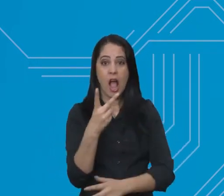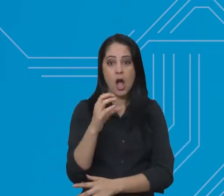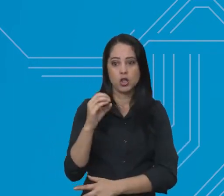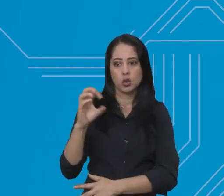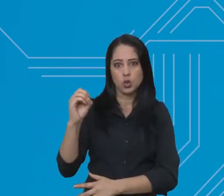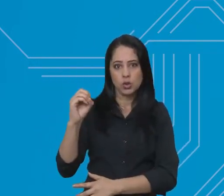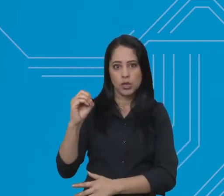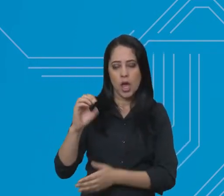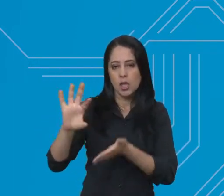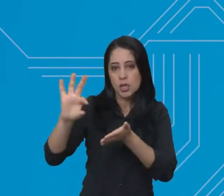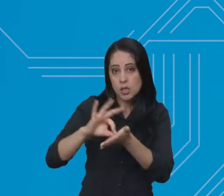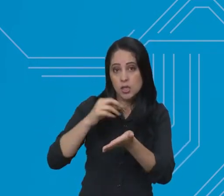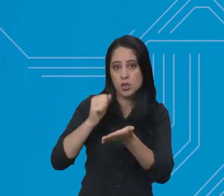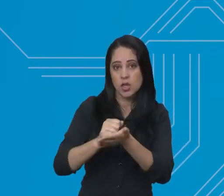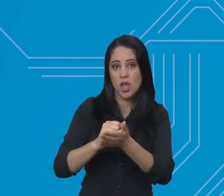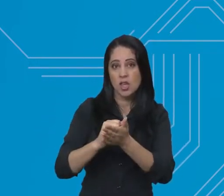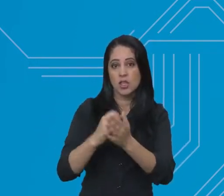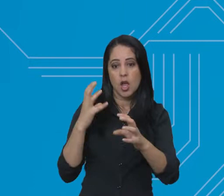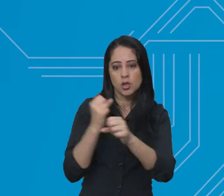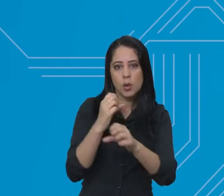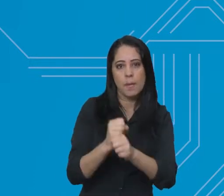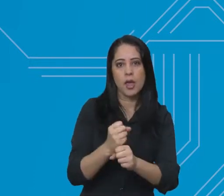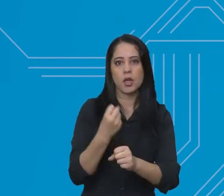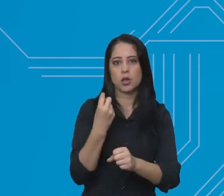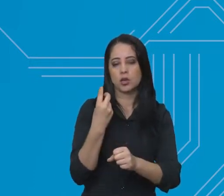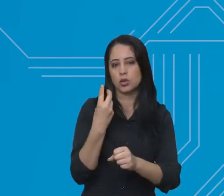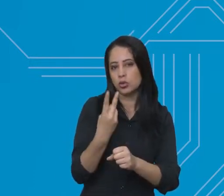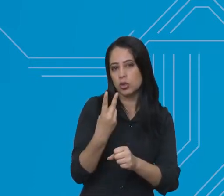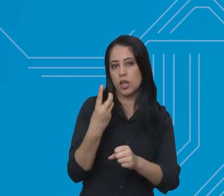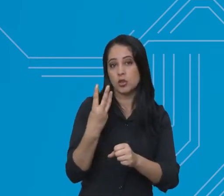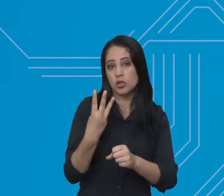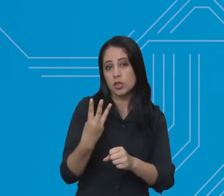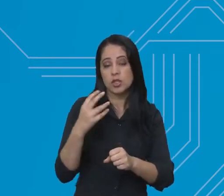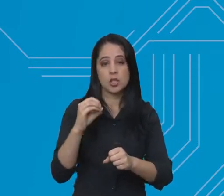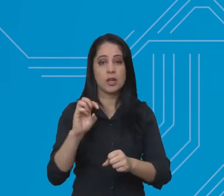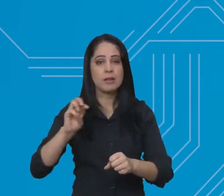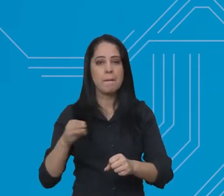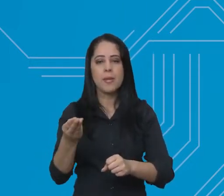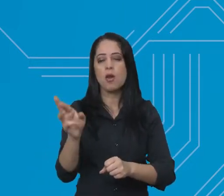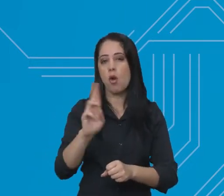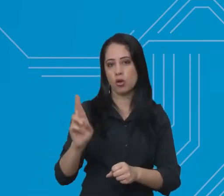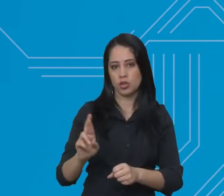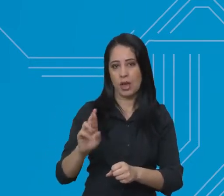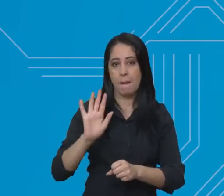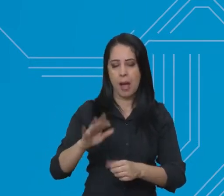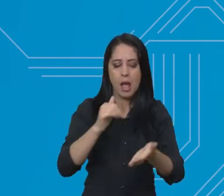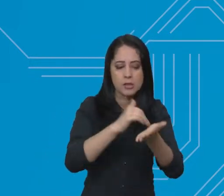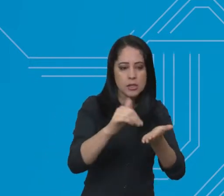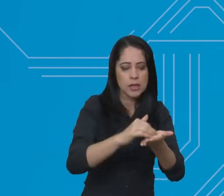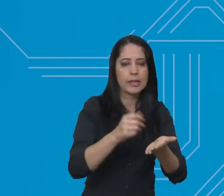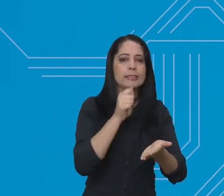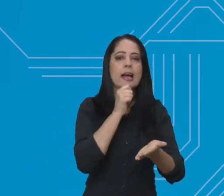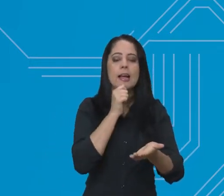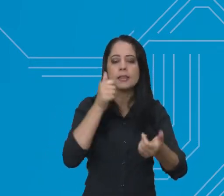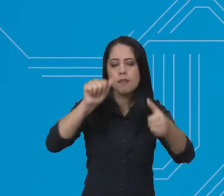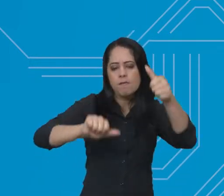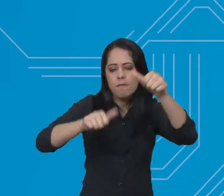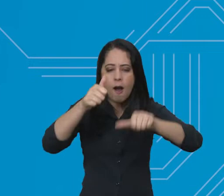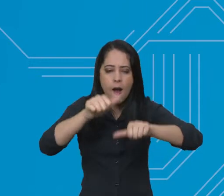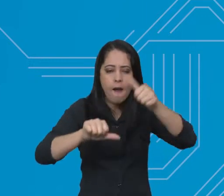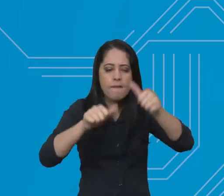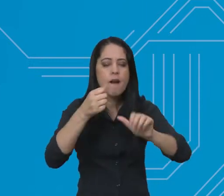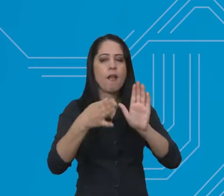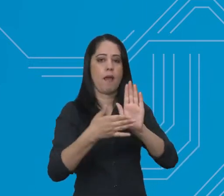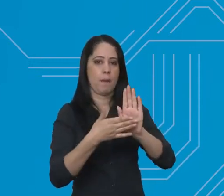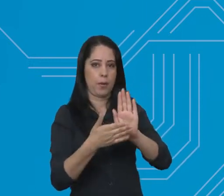que juntas somam mais de 30 milhões de reais. A Secretaria de Esporte ainda vai avaliar cada projeto para realizar a seleção das